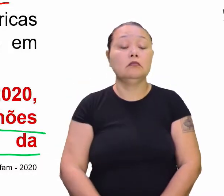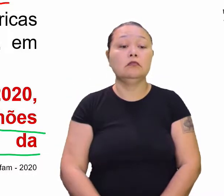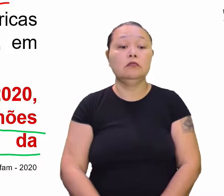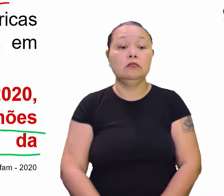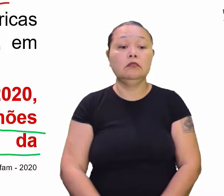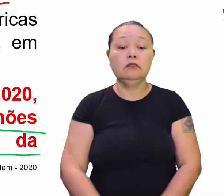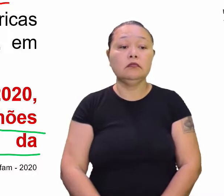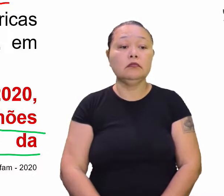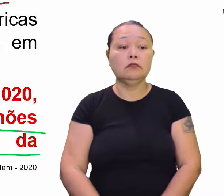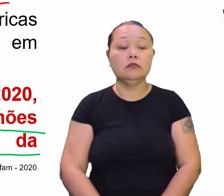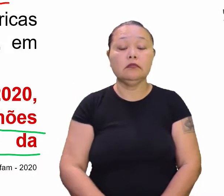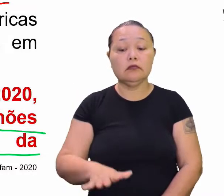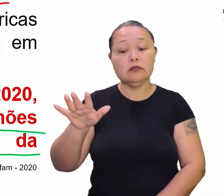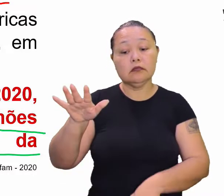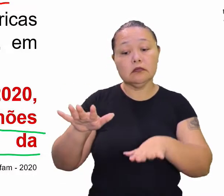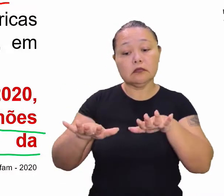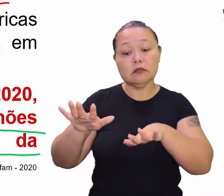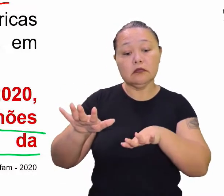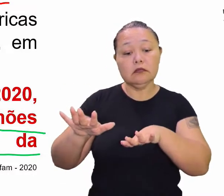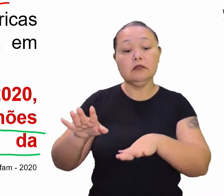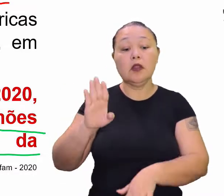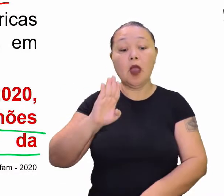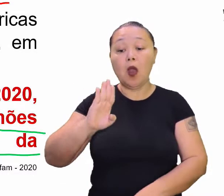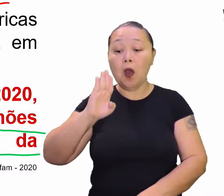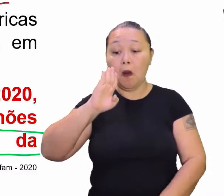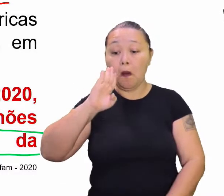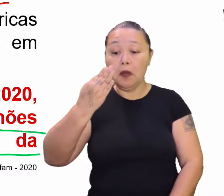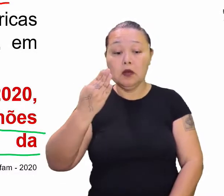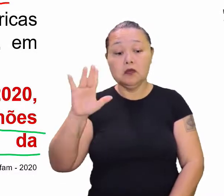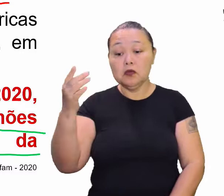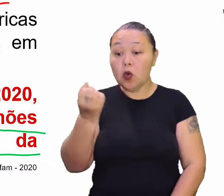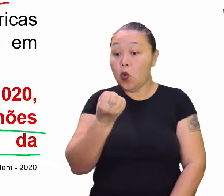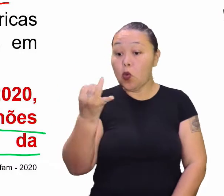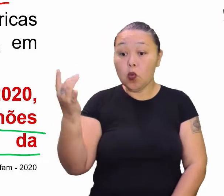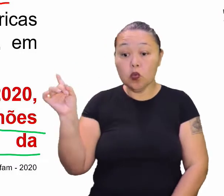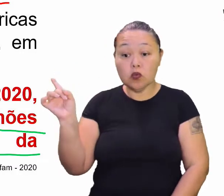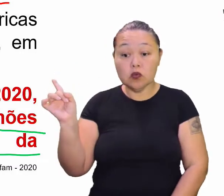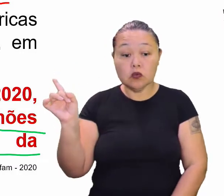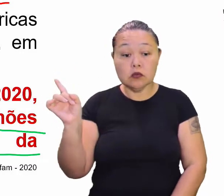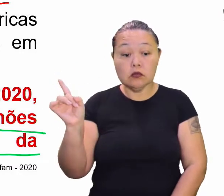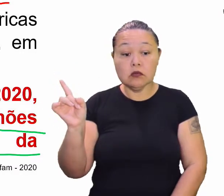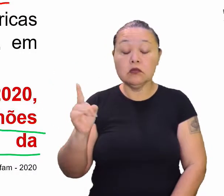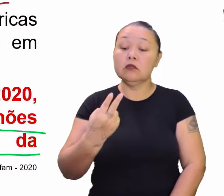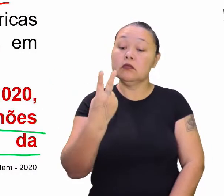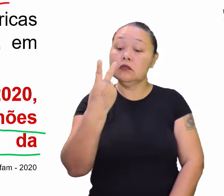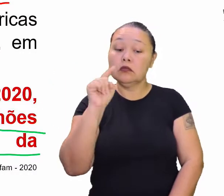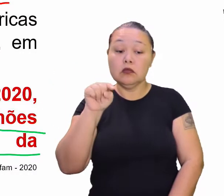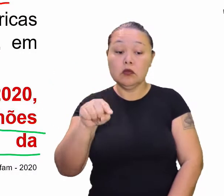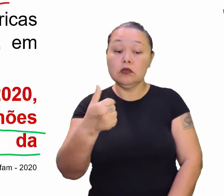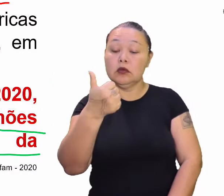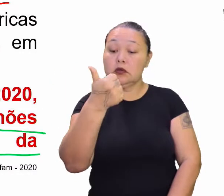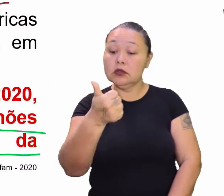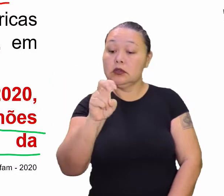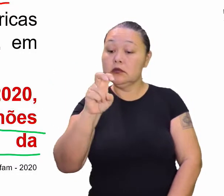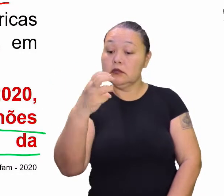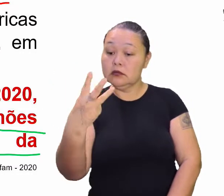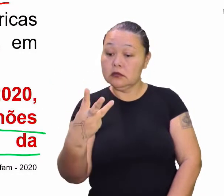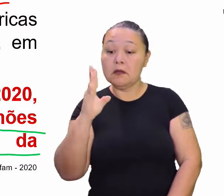mesmo. E olha só, bilionários no mundo só são essa quantidade aqui, ó. Só 2.153.